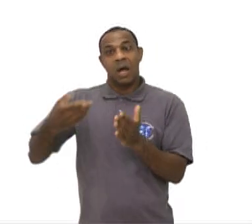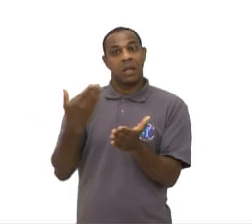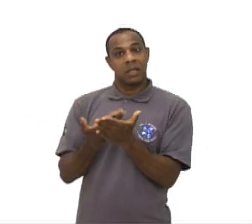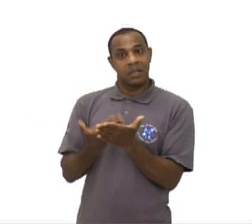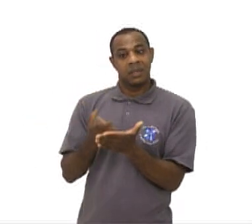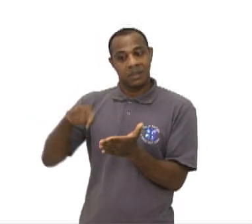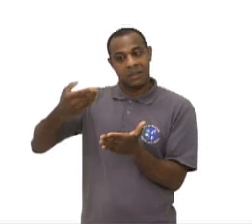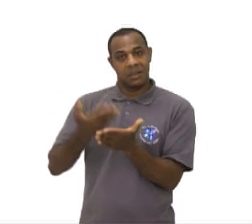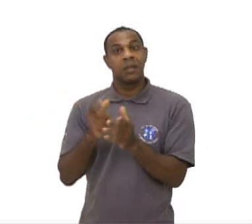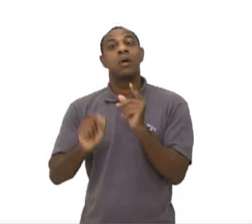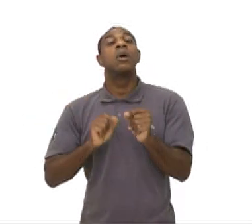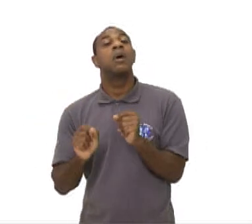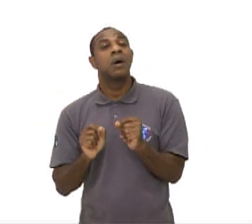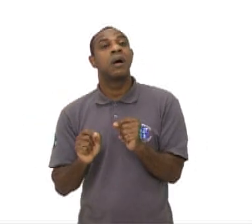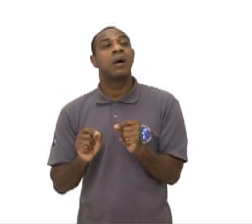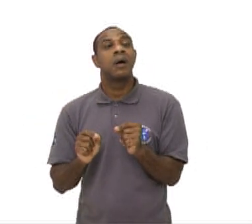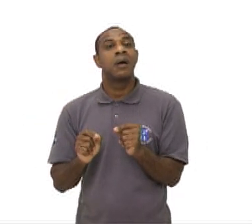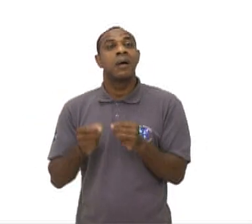aula, veremos